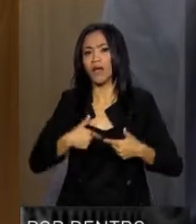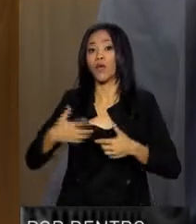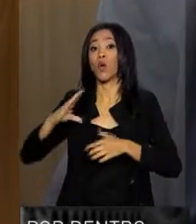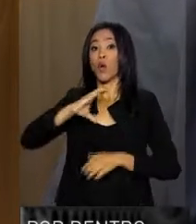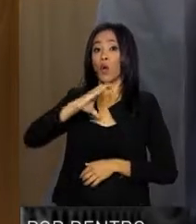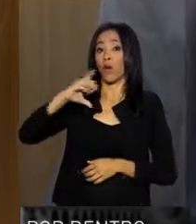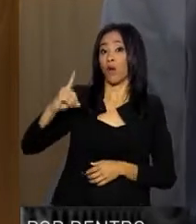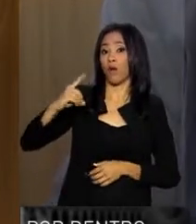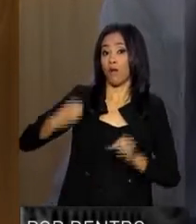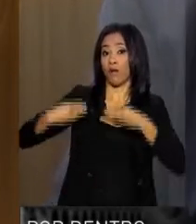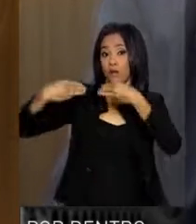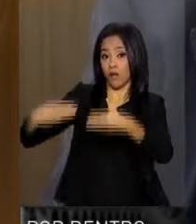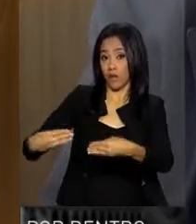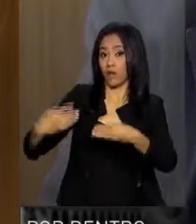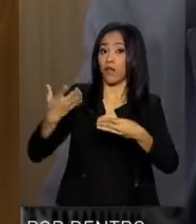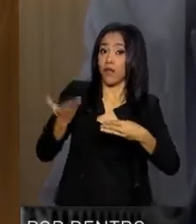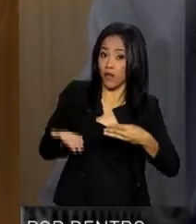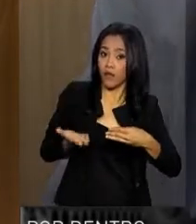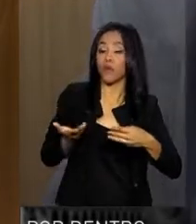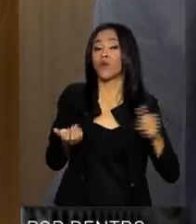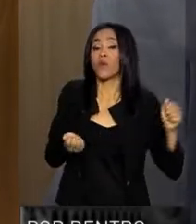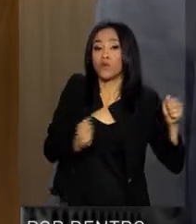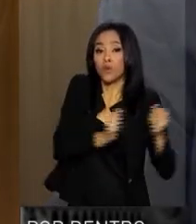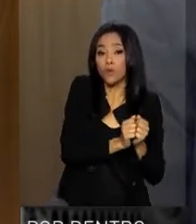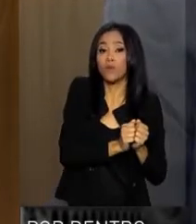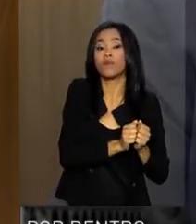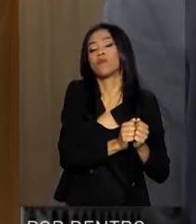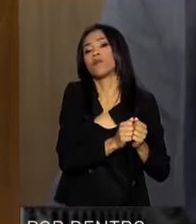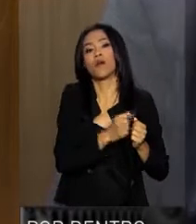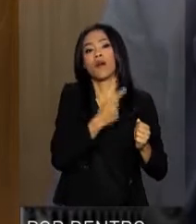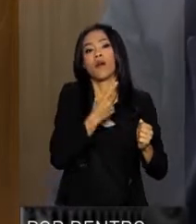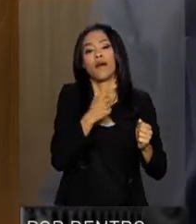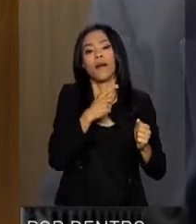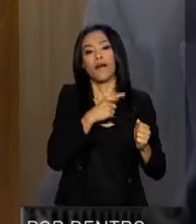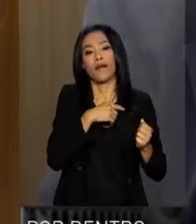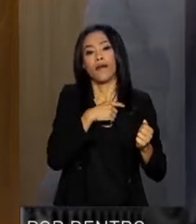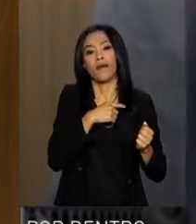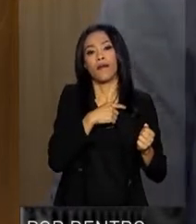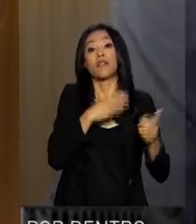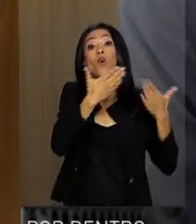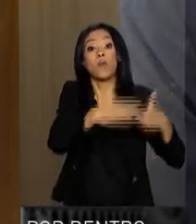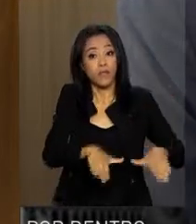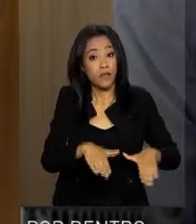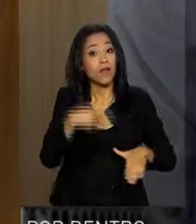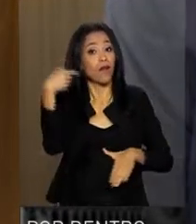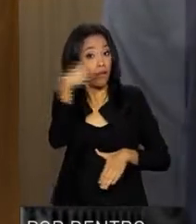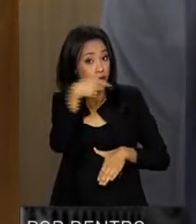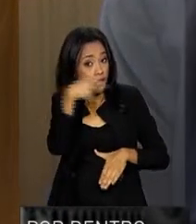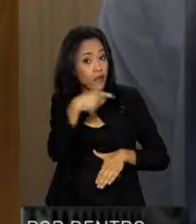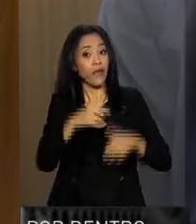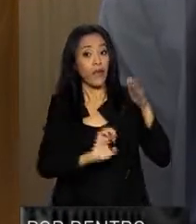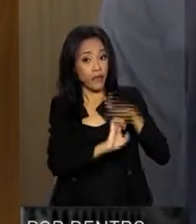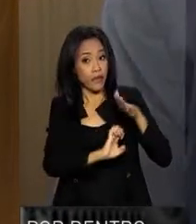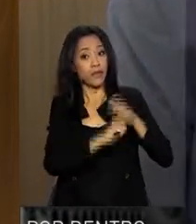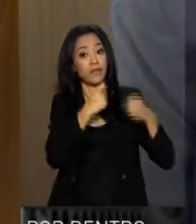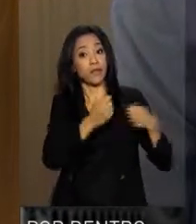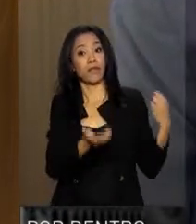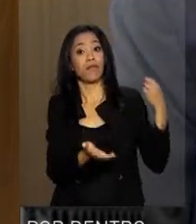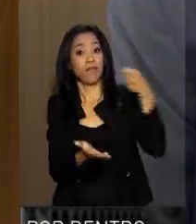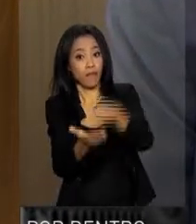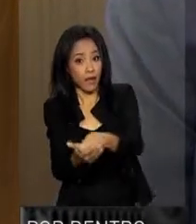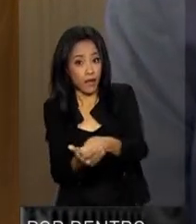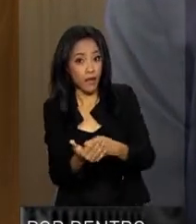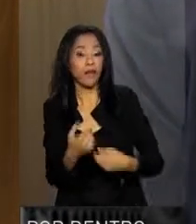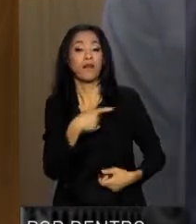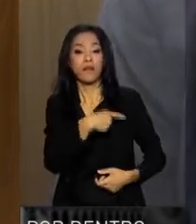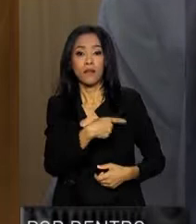ambiente junto às reparações que são devidas pela empresa elas estão sendo realizadas com